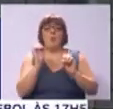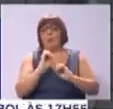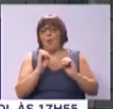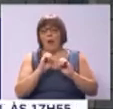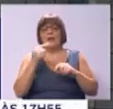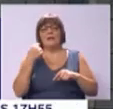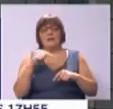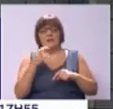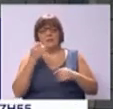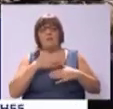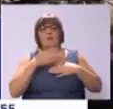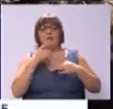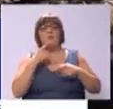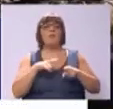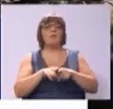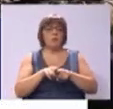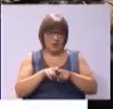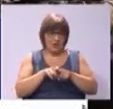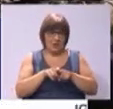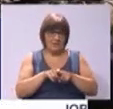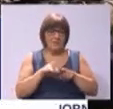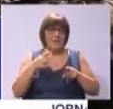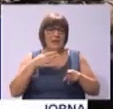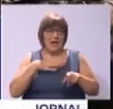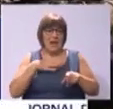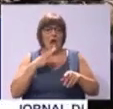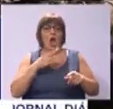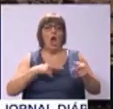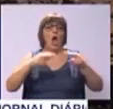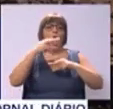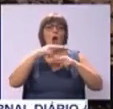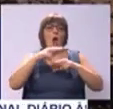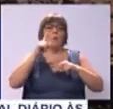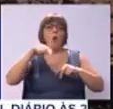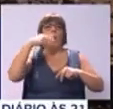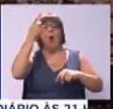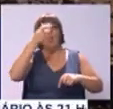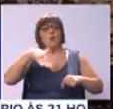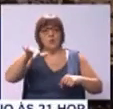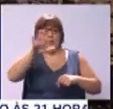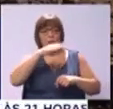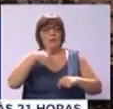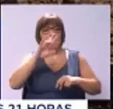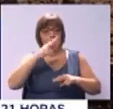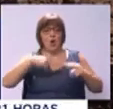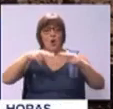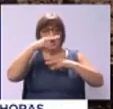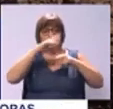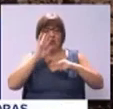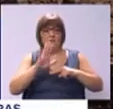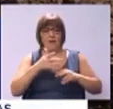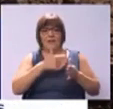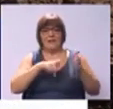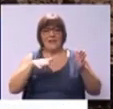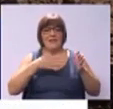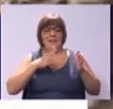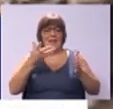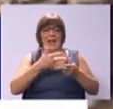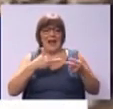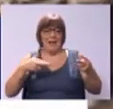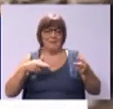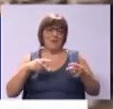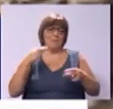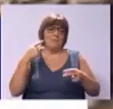Existiu sim uma vontade política para que a obra nascesse noutro local. A construção foi licenciada pela Câmara